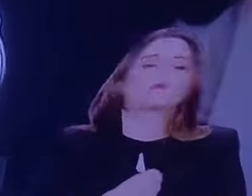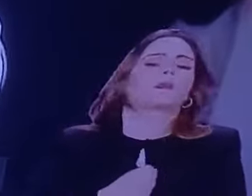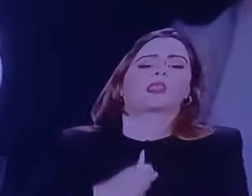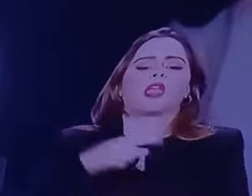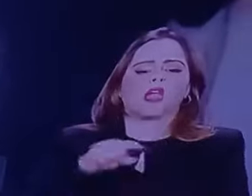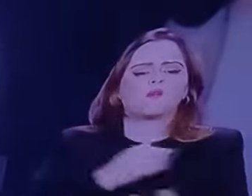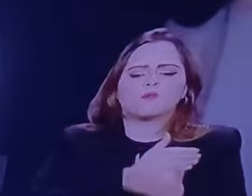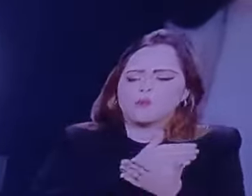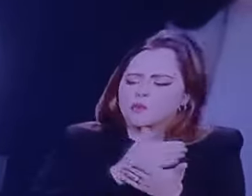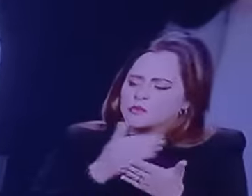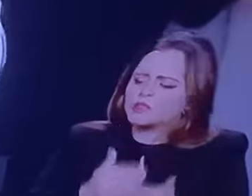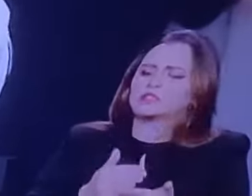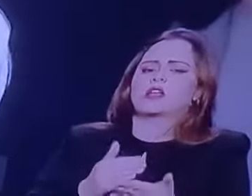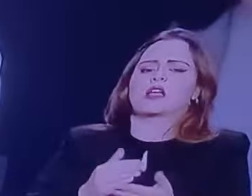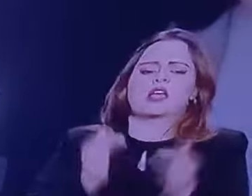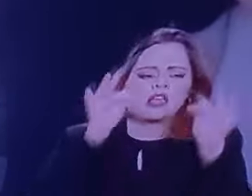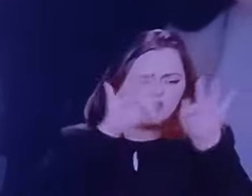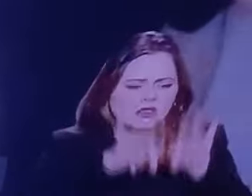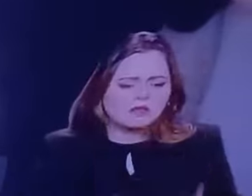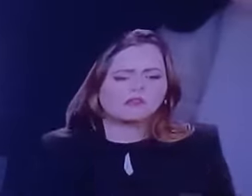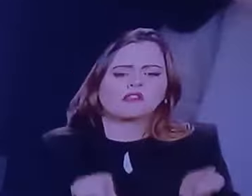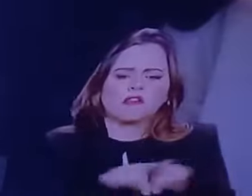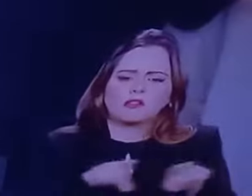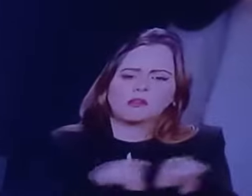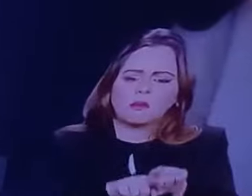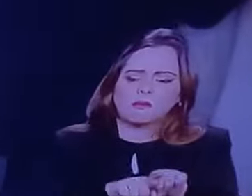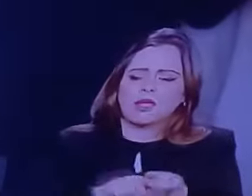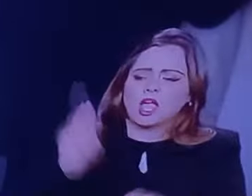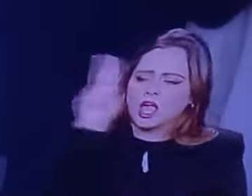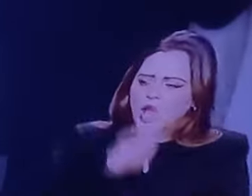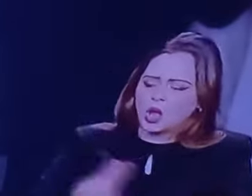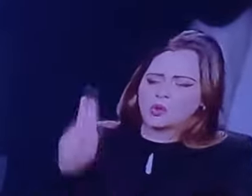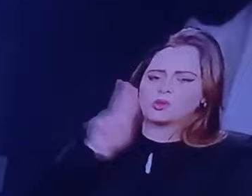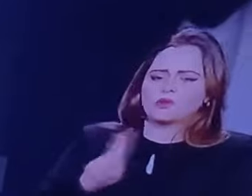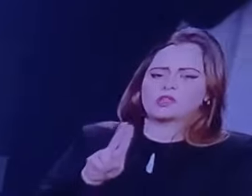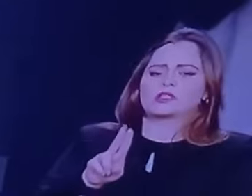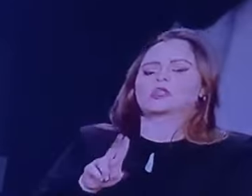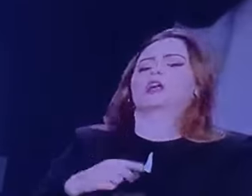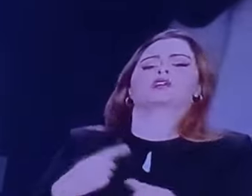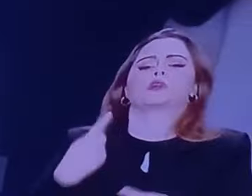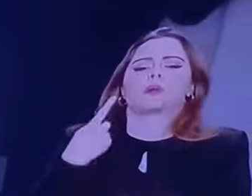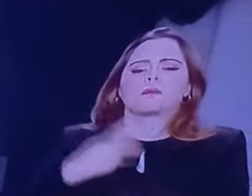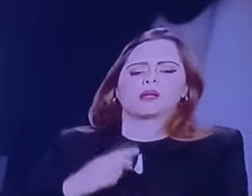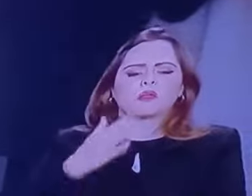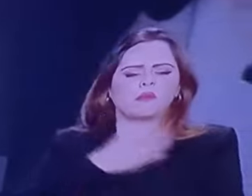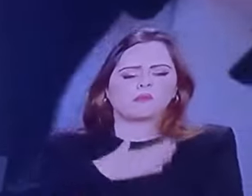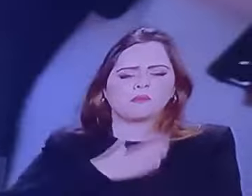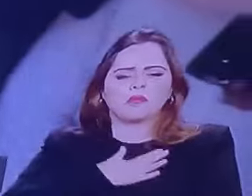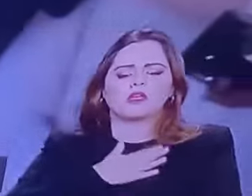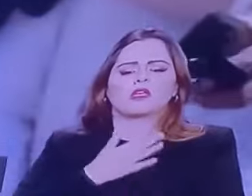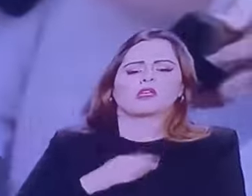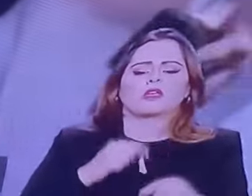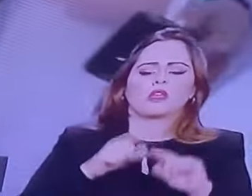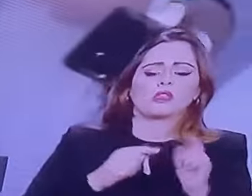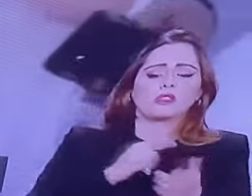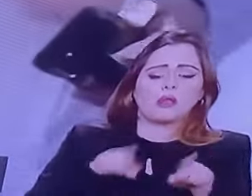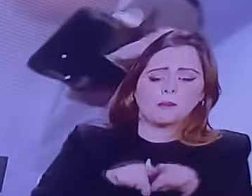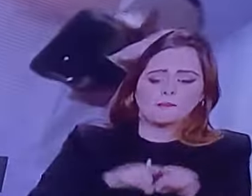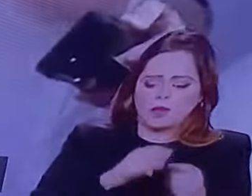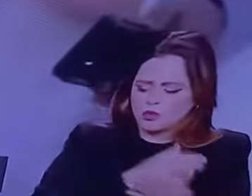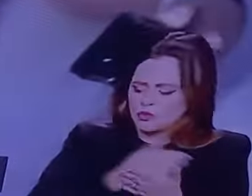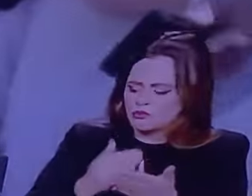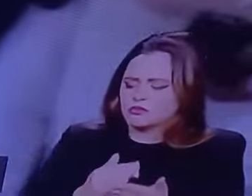vou começar e vou terminar essa Universidade da Zona Leste no meu mandato. E quando eu sair